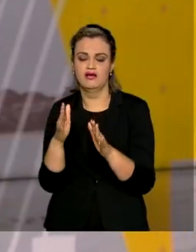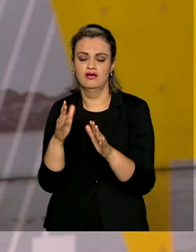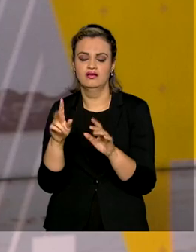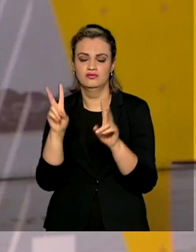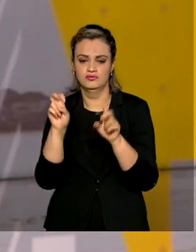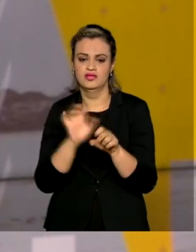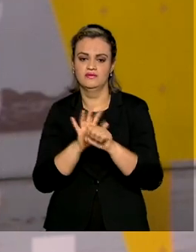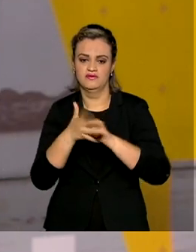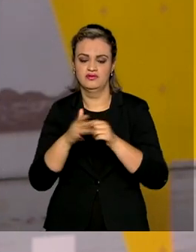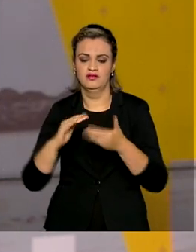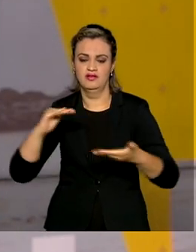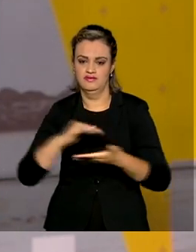coronavírus autorizado pela Anvisa.